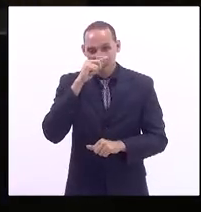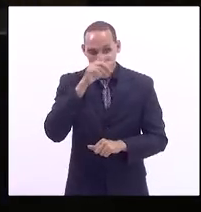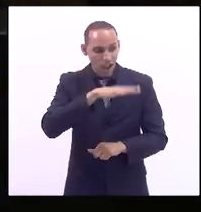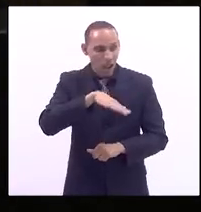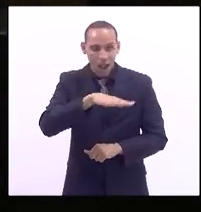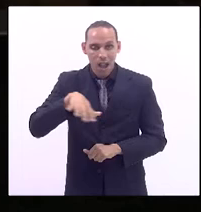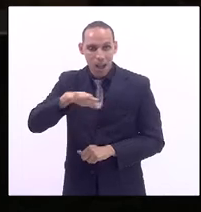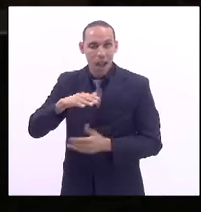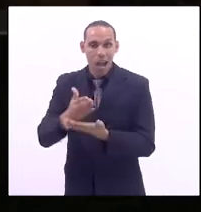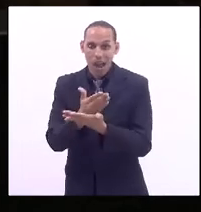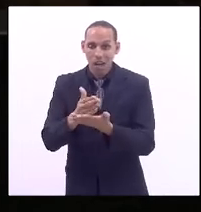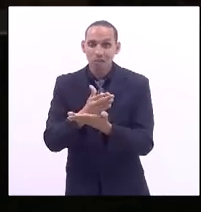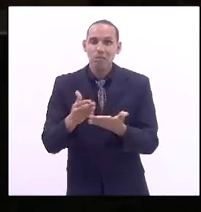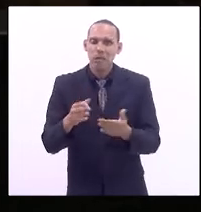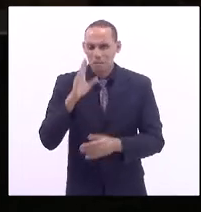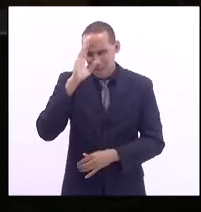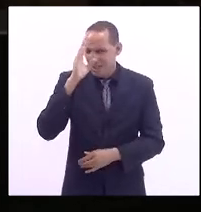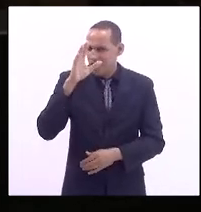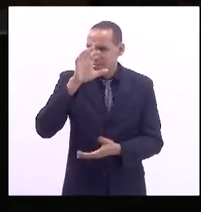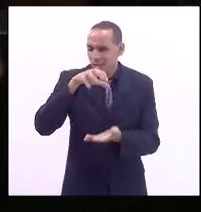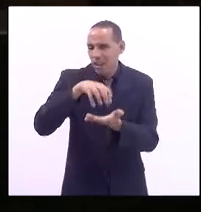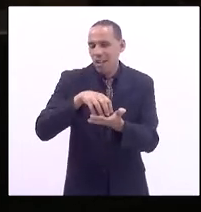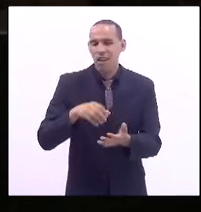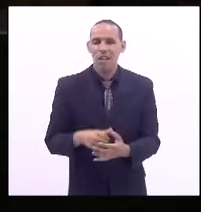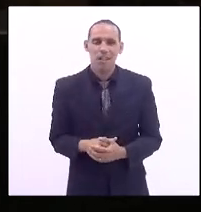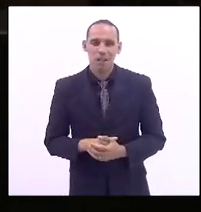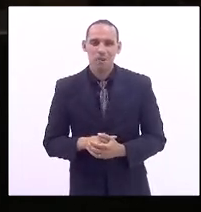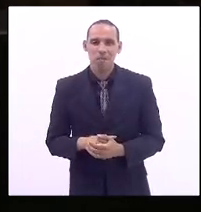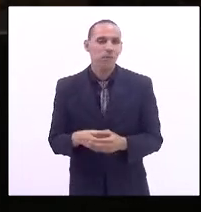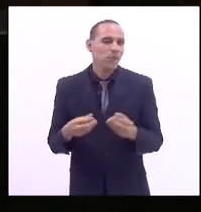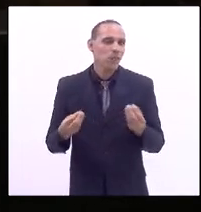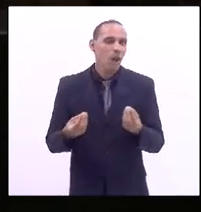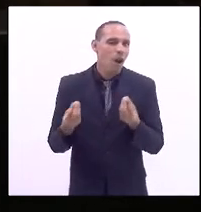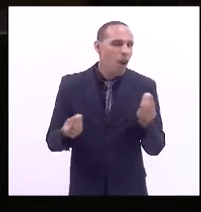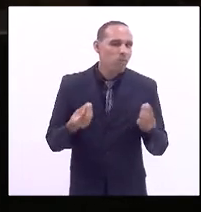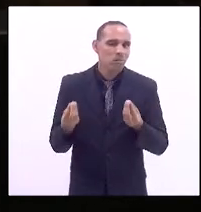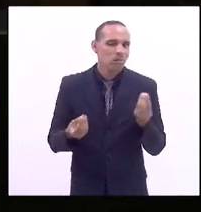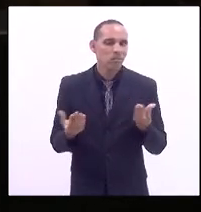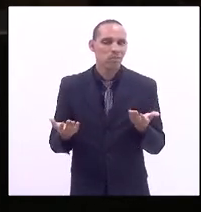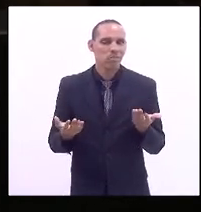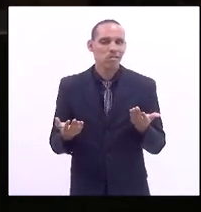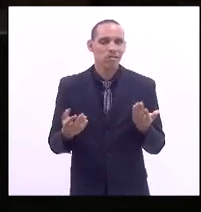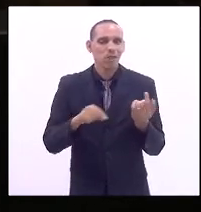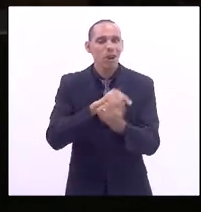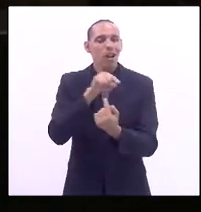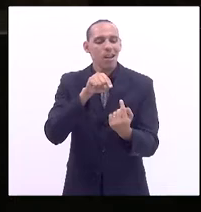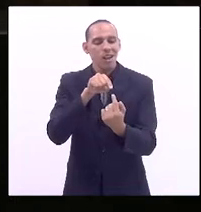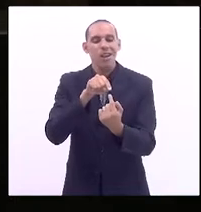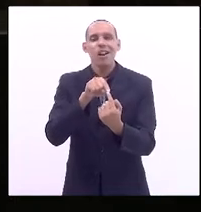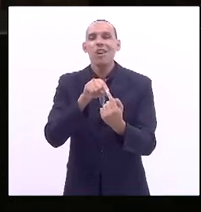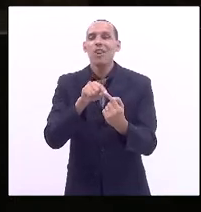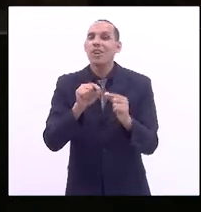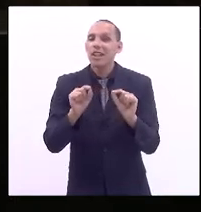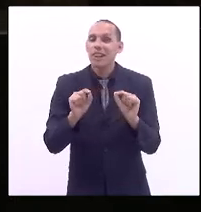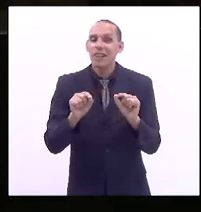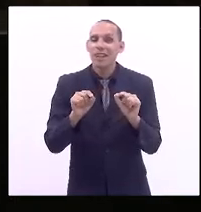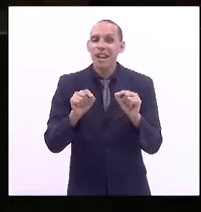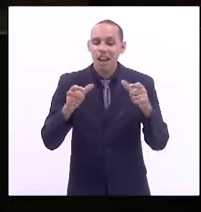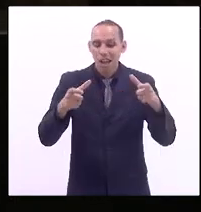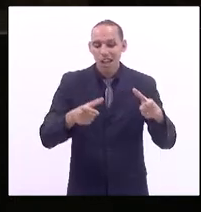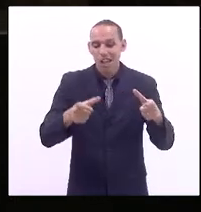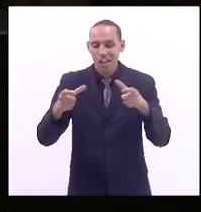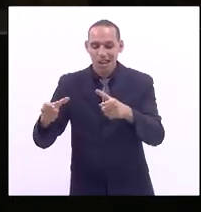em áreas da cidade principalmente o centro com destinação em Três